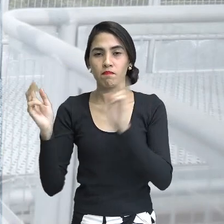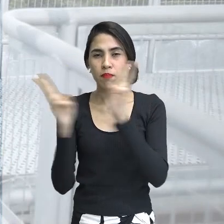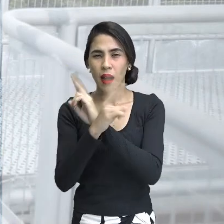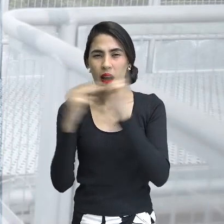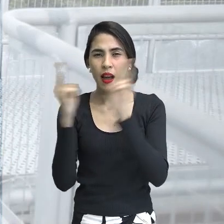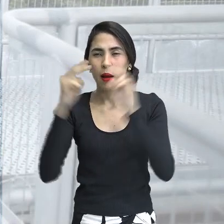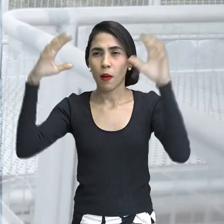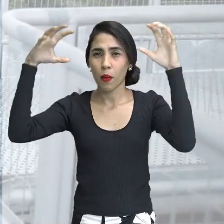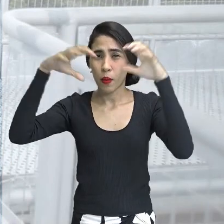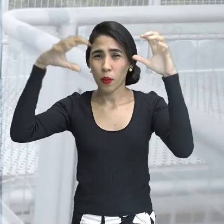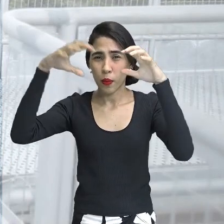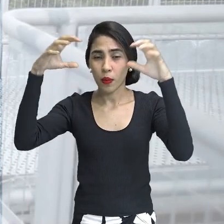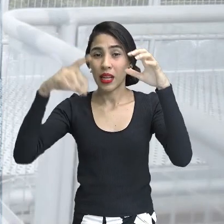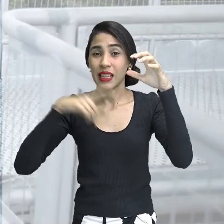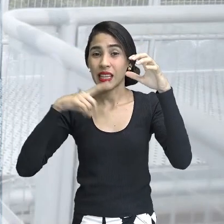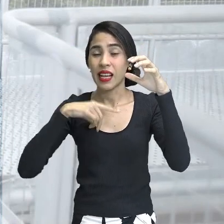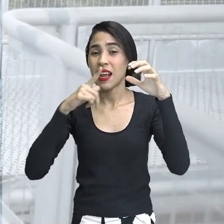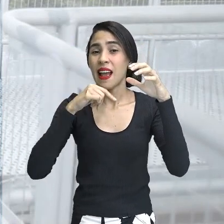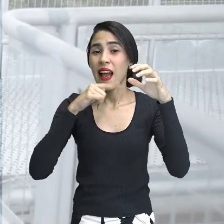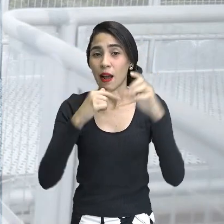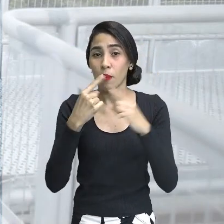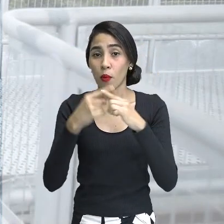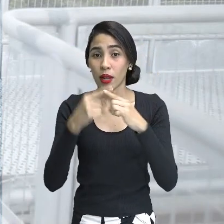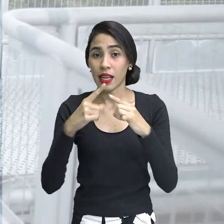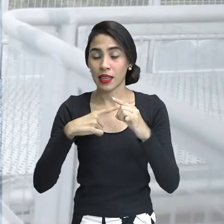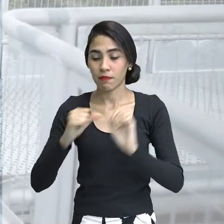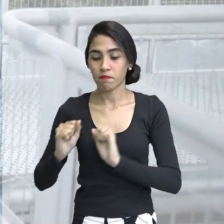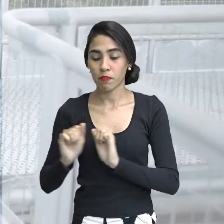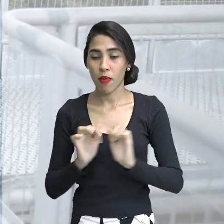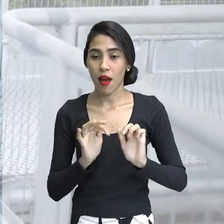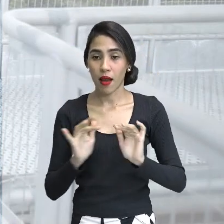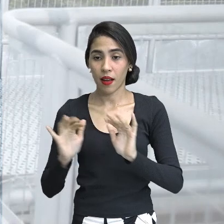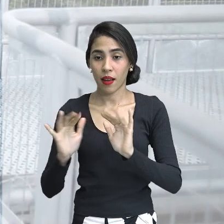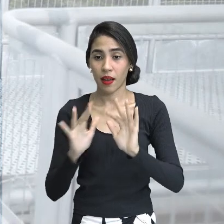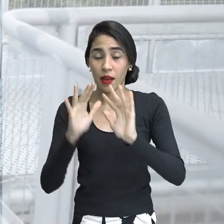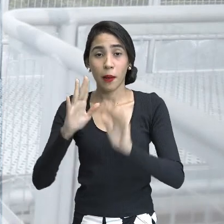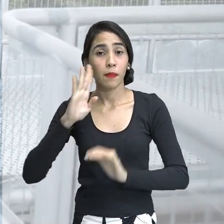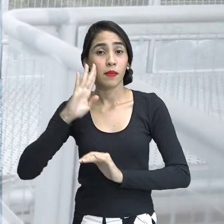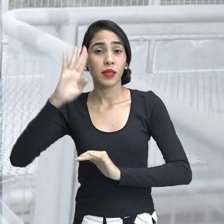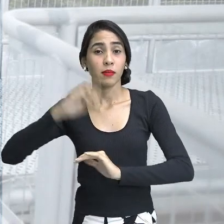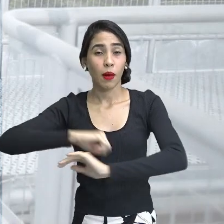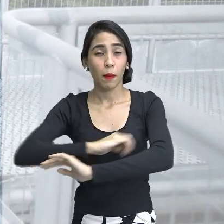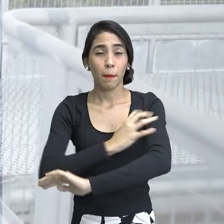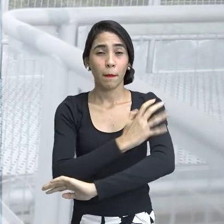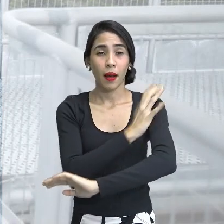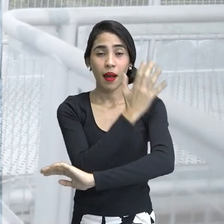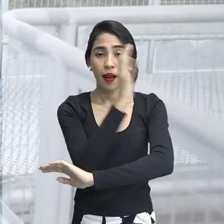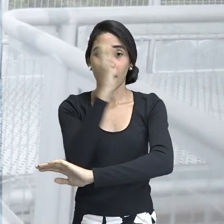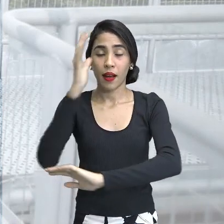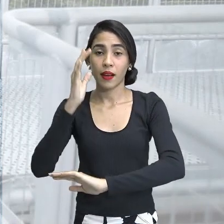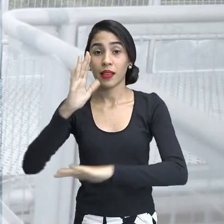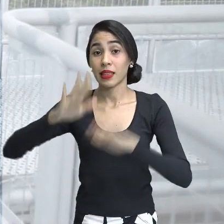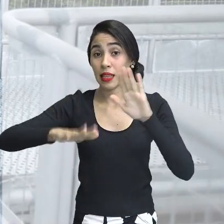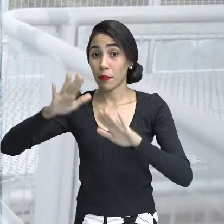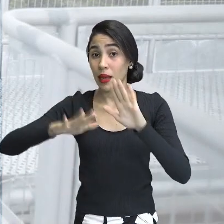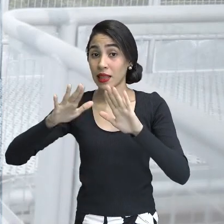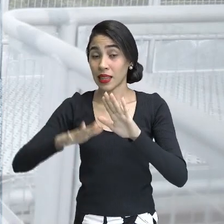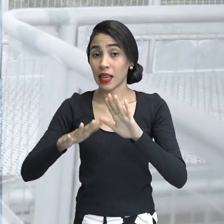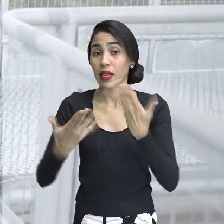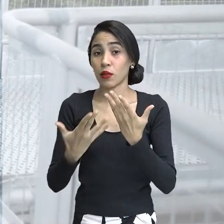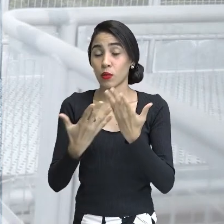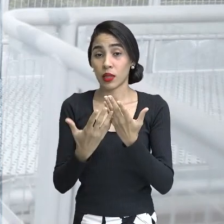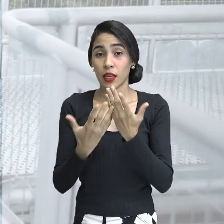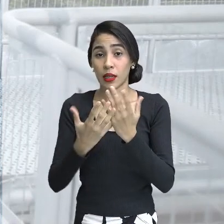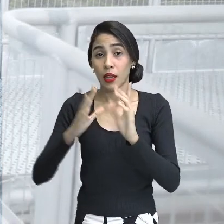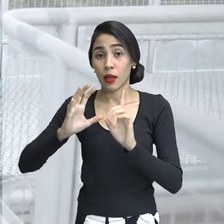de águas por causa da evaporação que ocorre, principalmente por causa da floresta amazônica, dependendo da pressão, ela pode ir para o